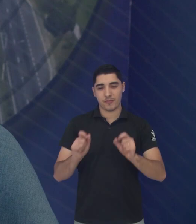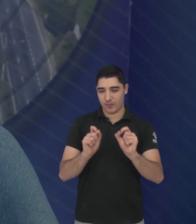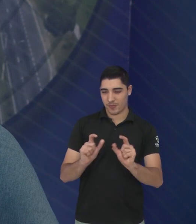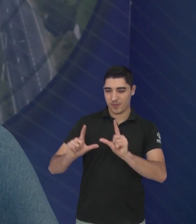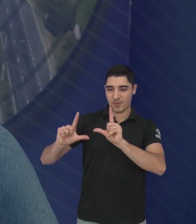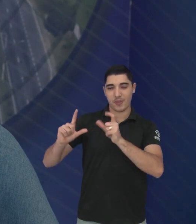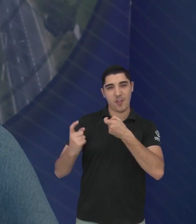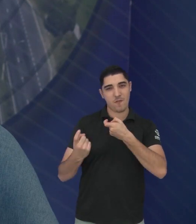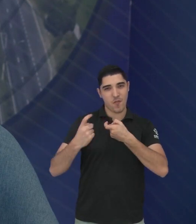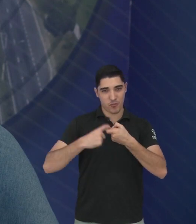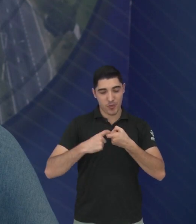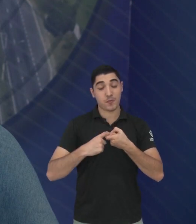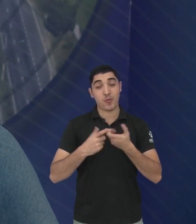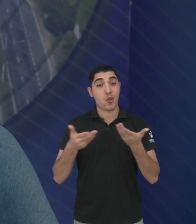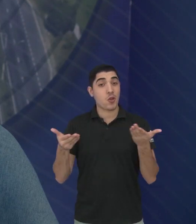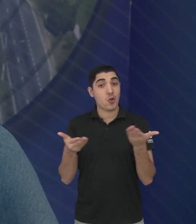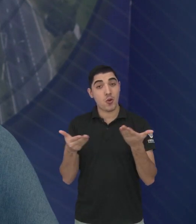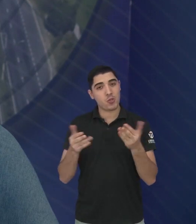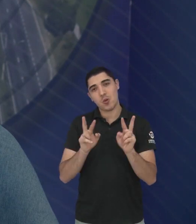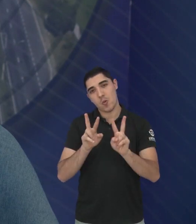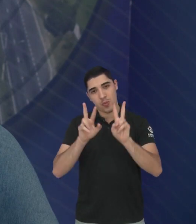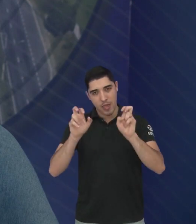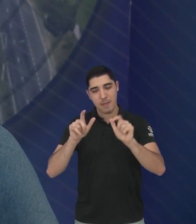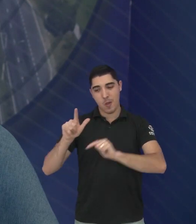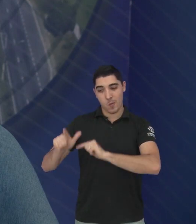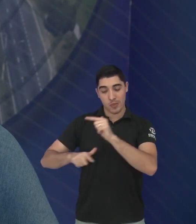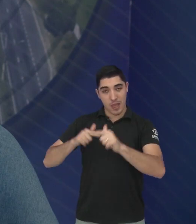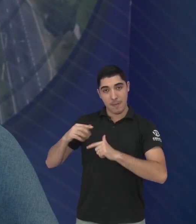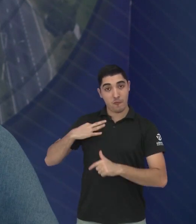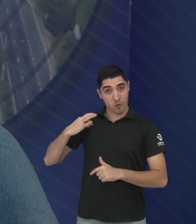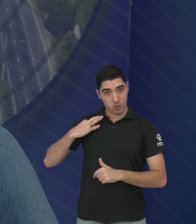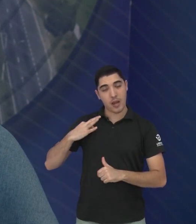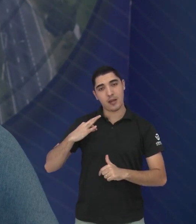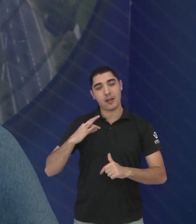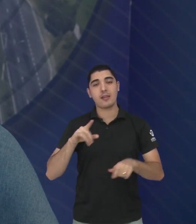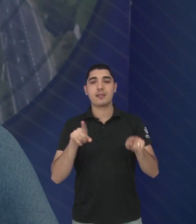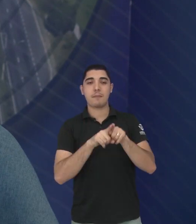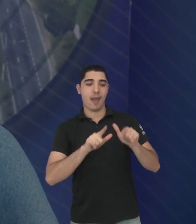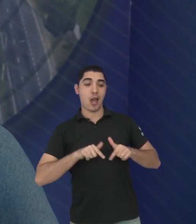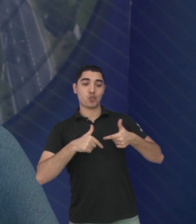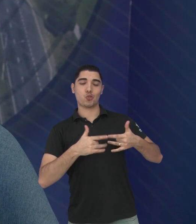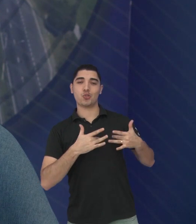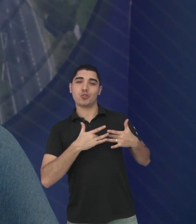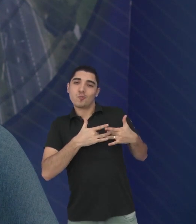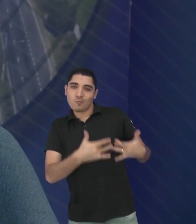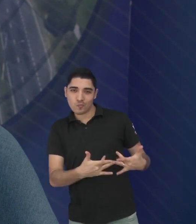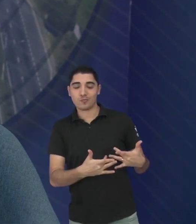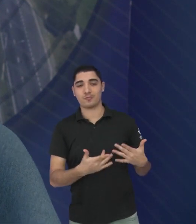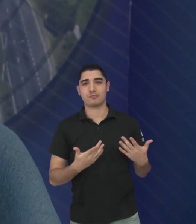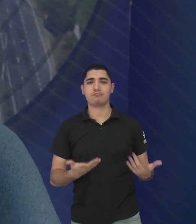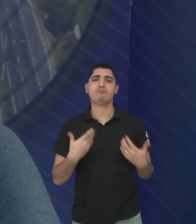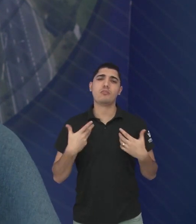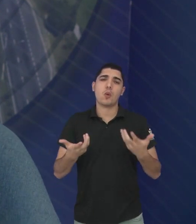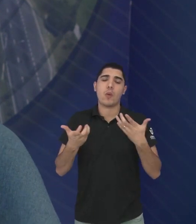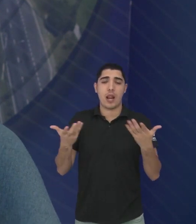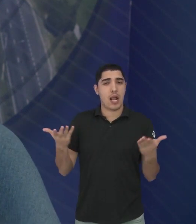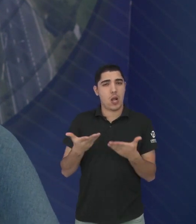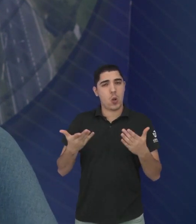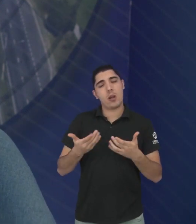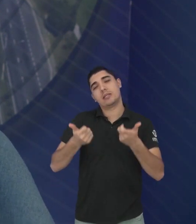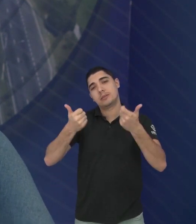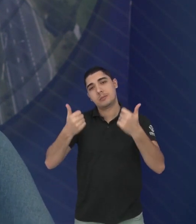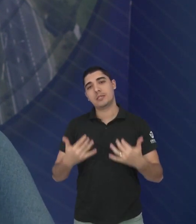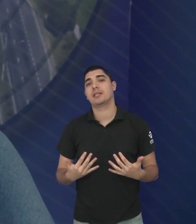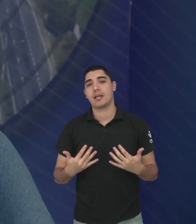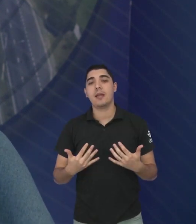Estamos de volta com Diálogos da Cidade, hoje falando sobre voluntariado e solidariedade. Eu quero voltar para esse bloco